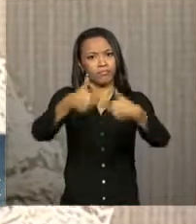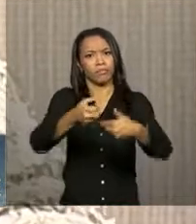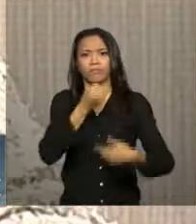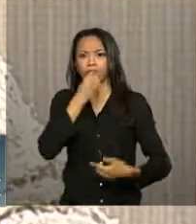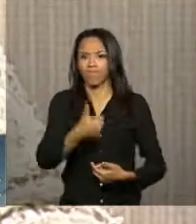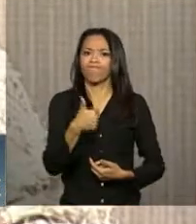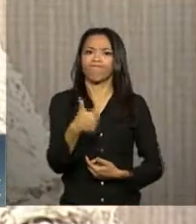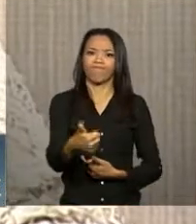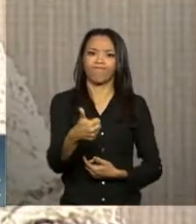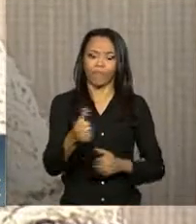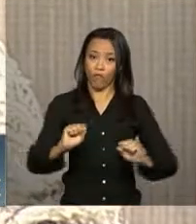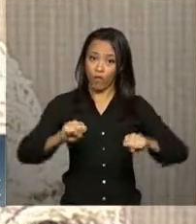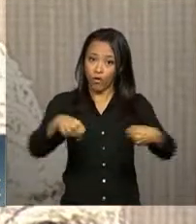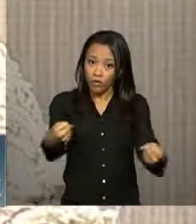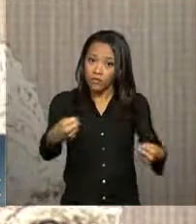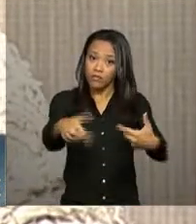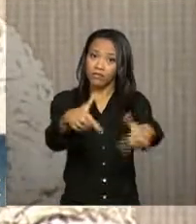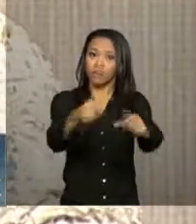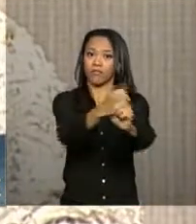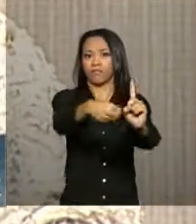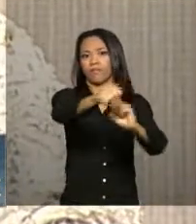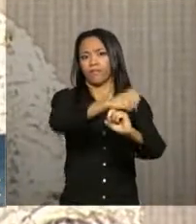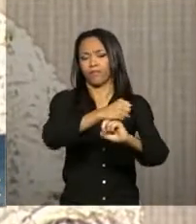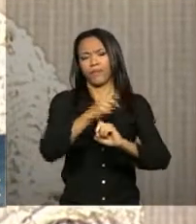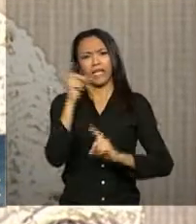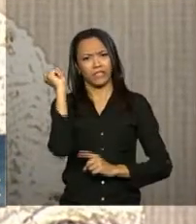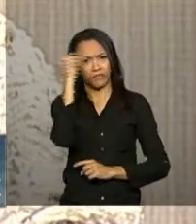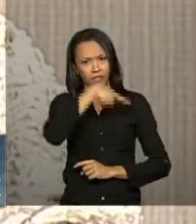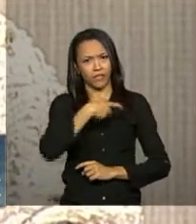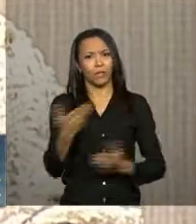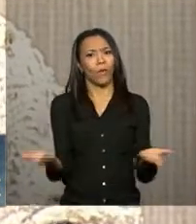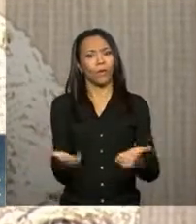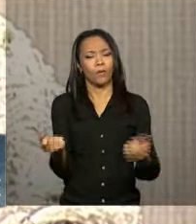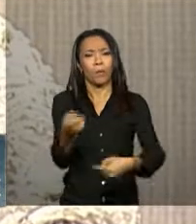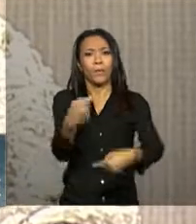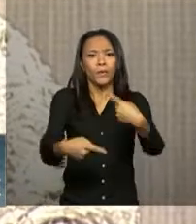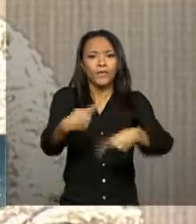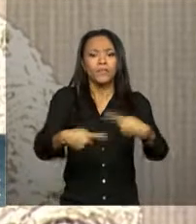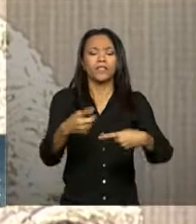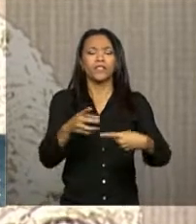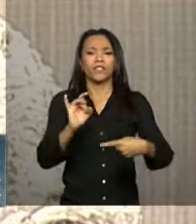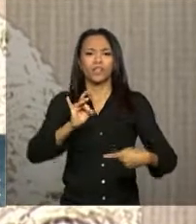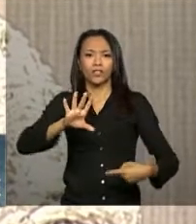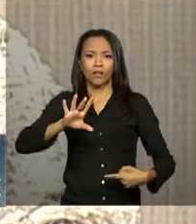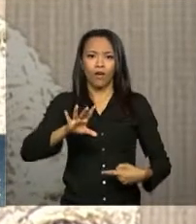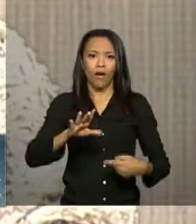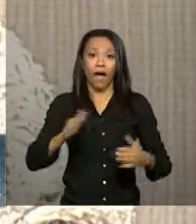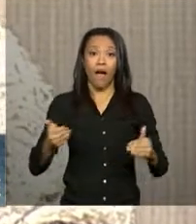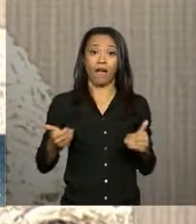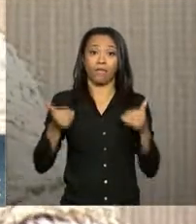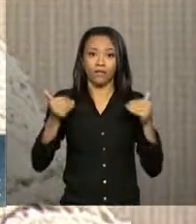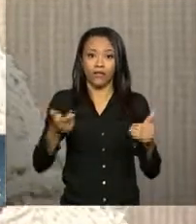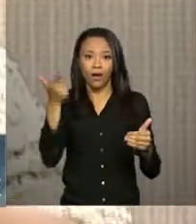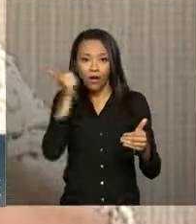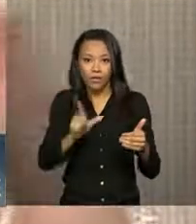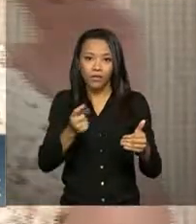eu acho que é difícil uma política onde a gente só consiga realmente avançar